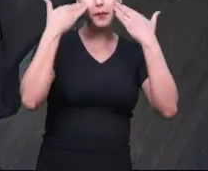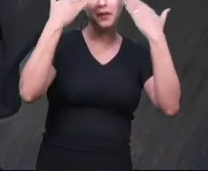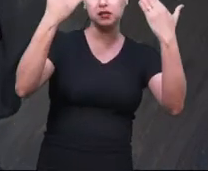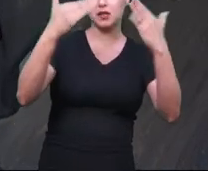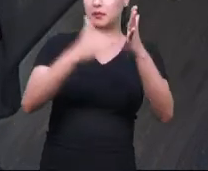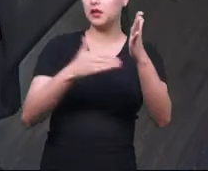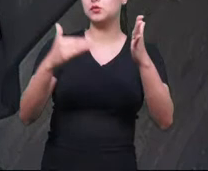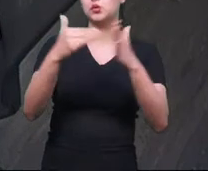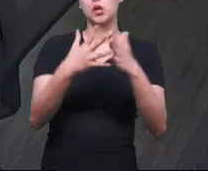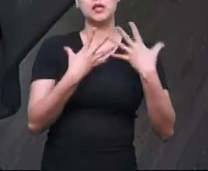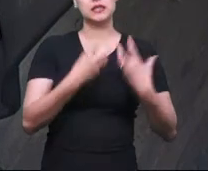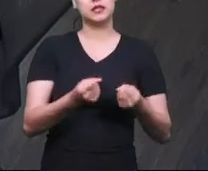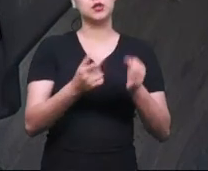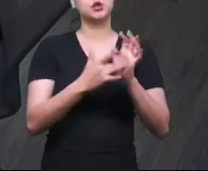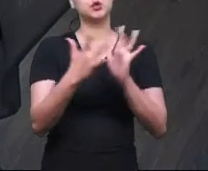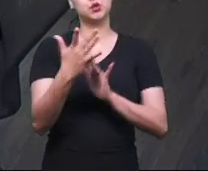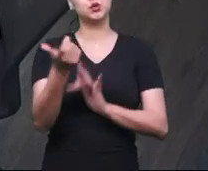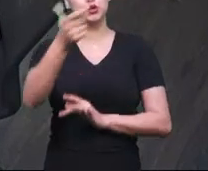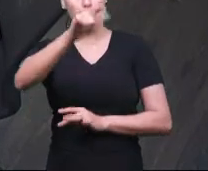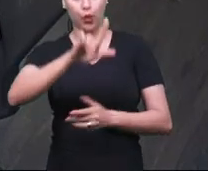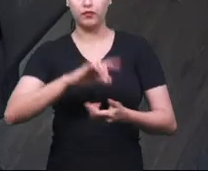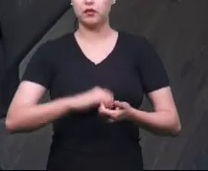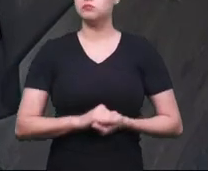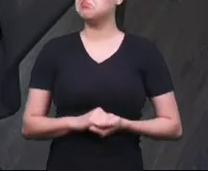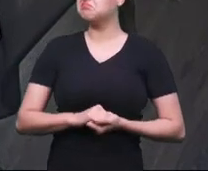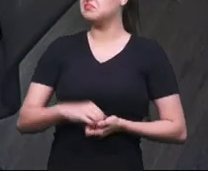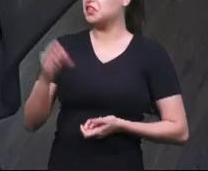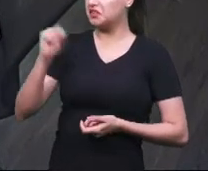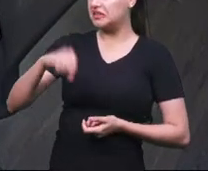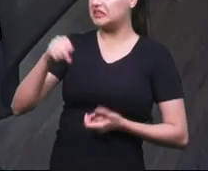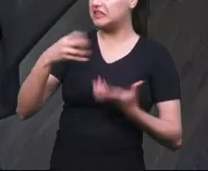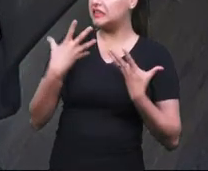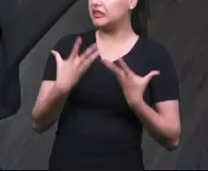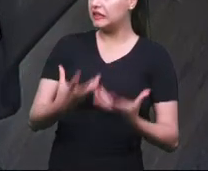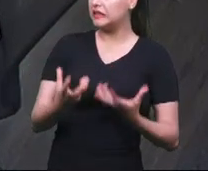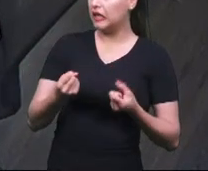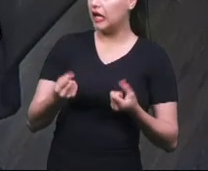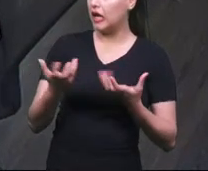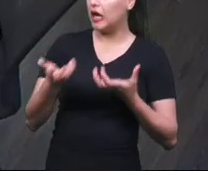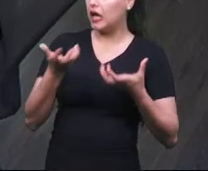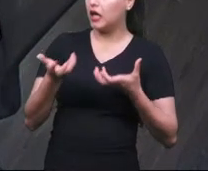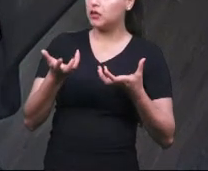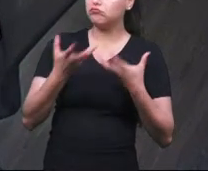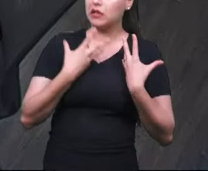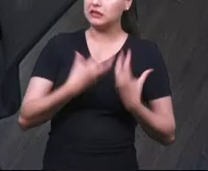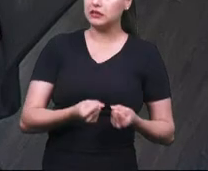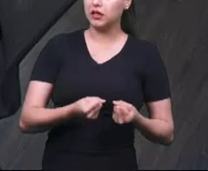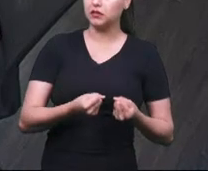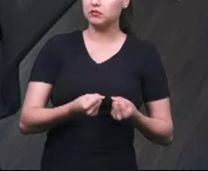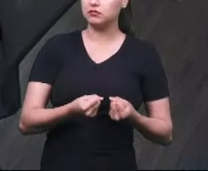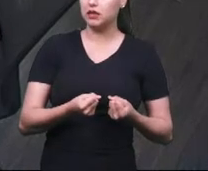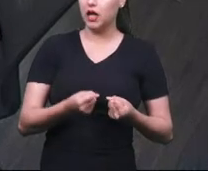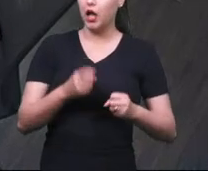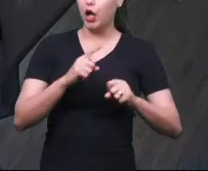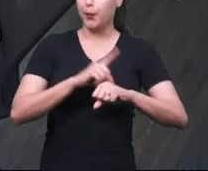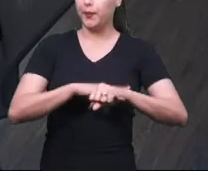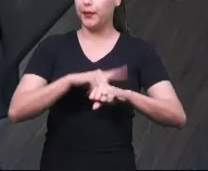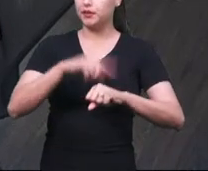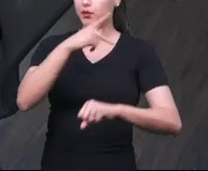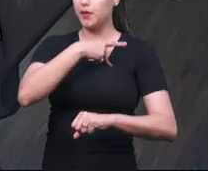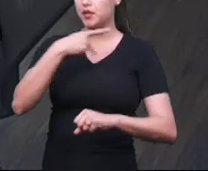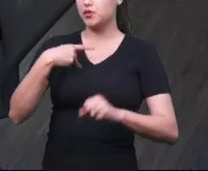Eu falei, quero. E na hora que ele orou por mim, eu caí num pranto. Olha